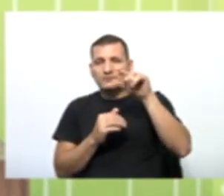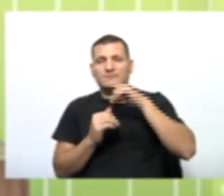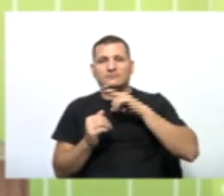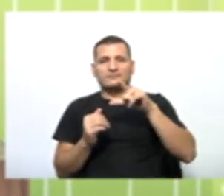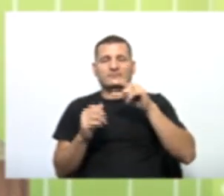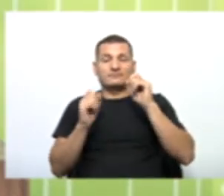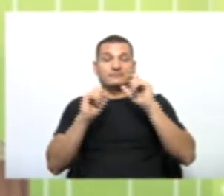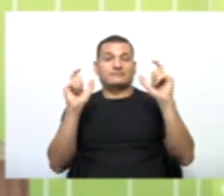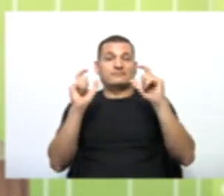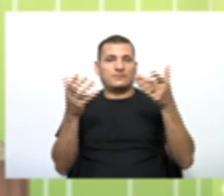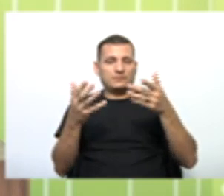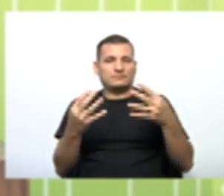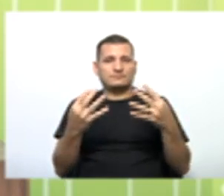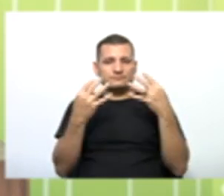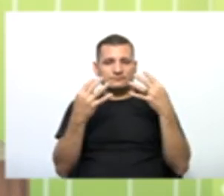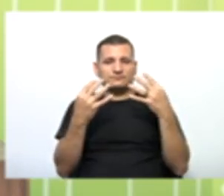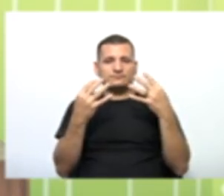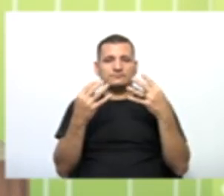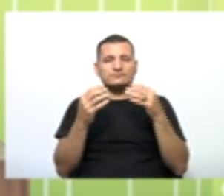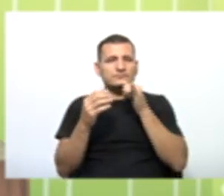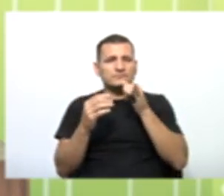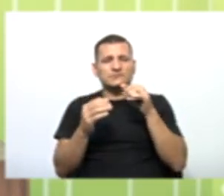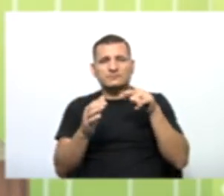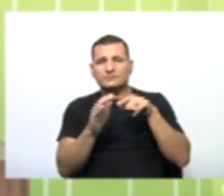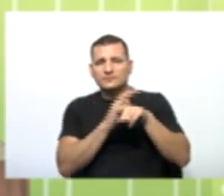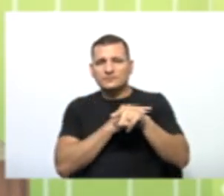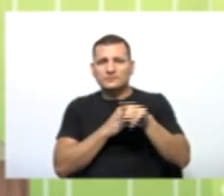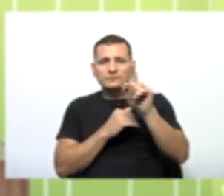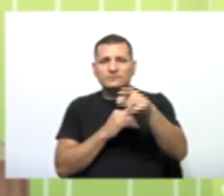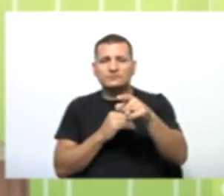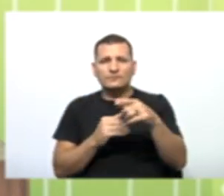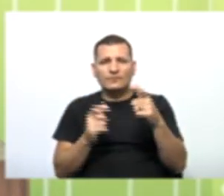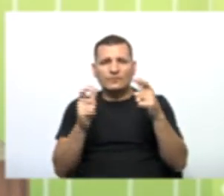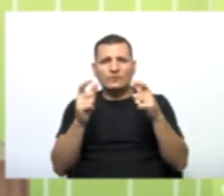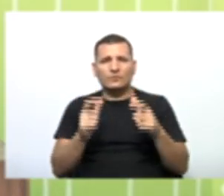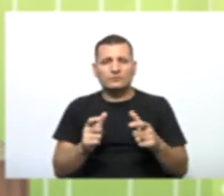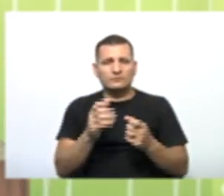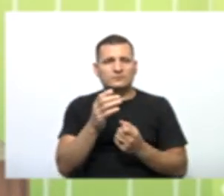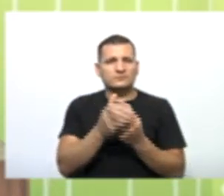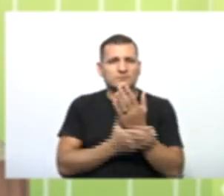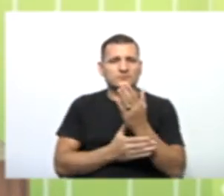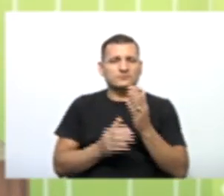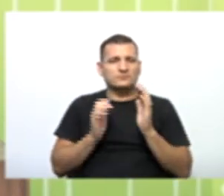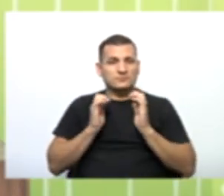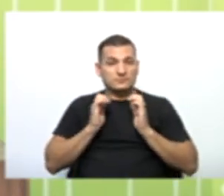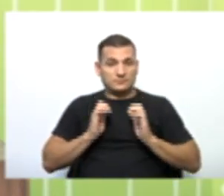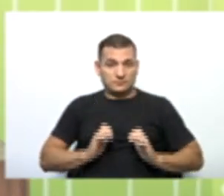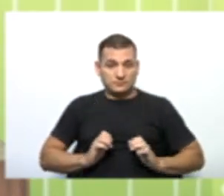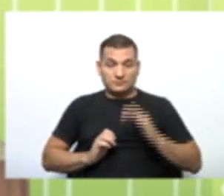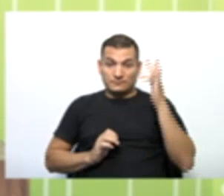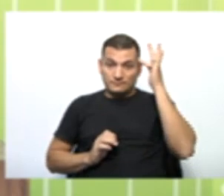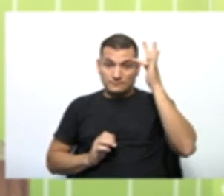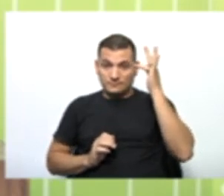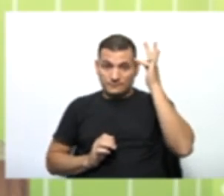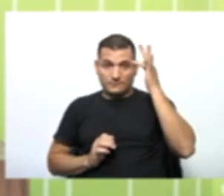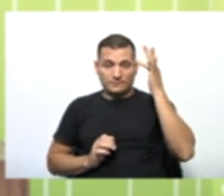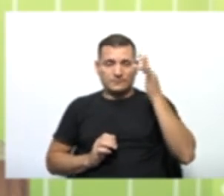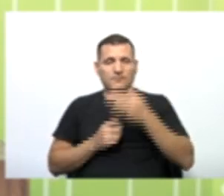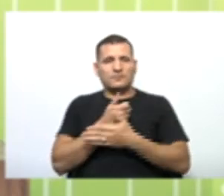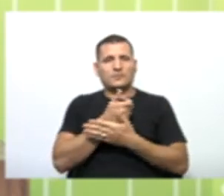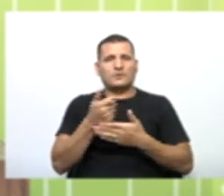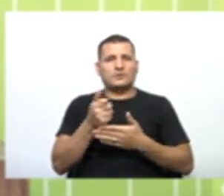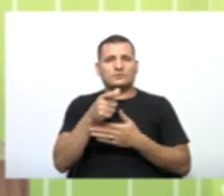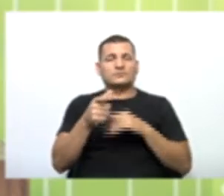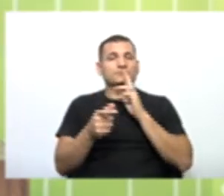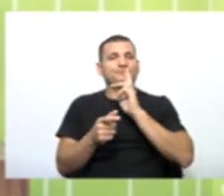e prestar atenção agora. Perguntarem para você onde surgiu a ética como filosofia da moral, você responde de